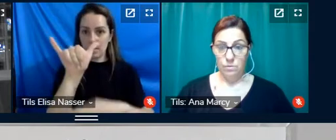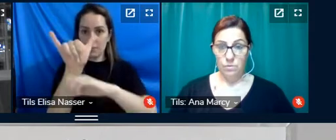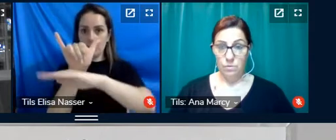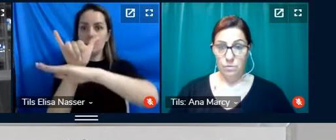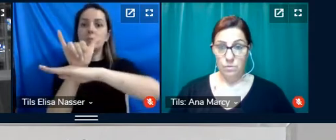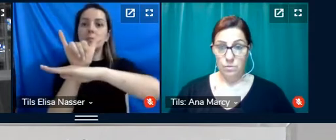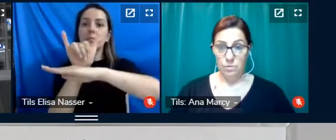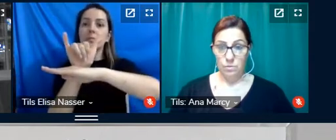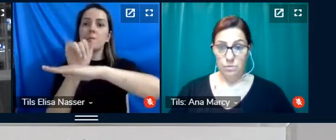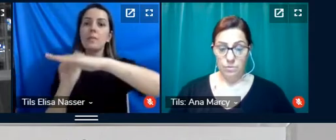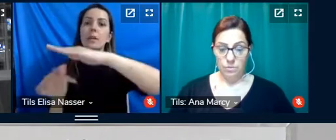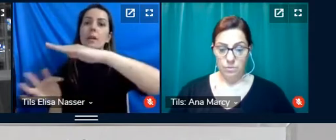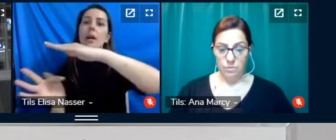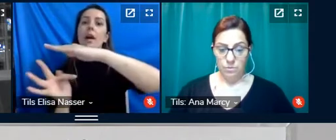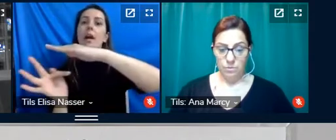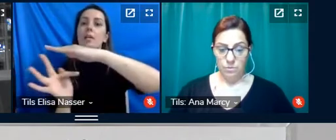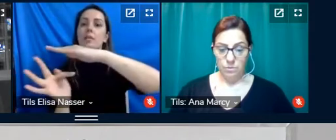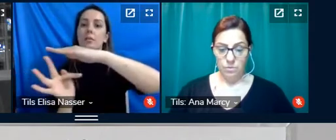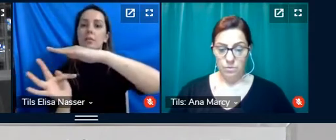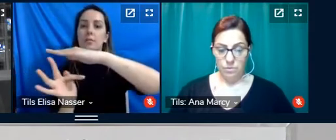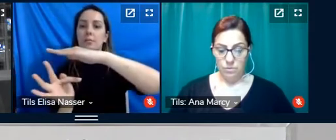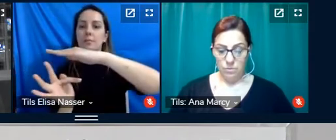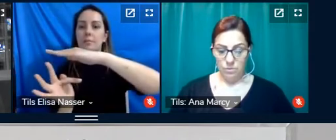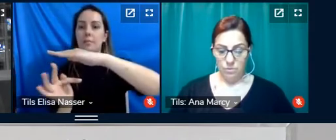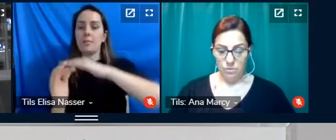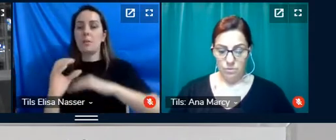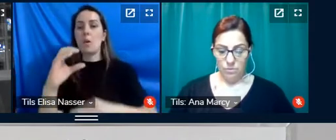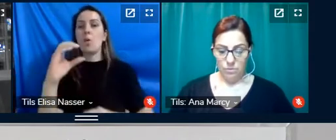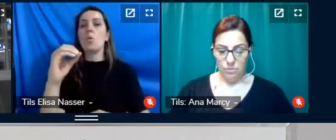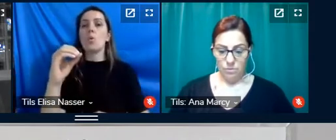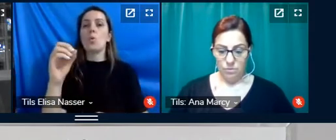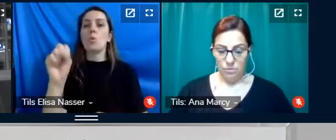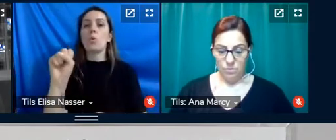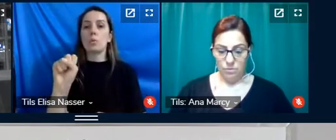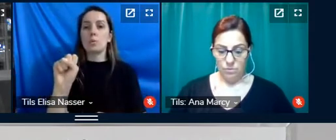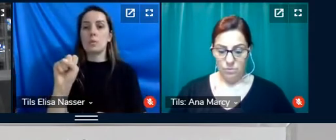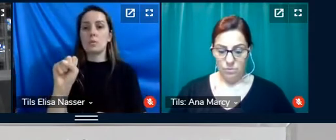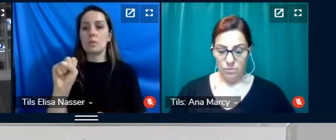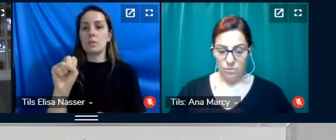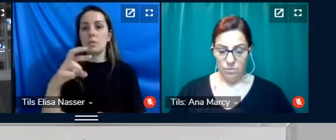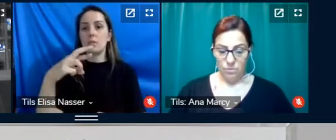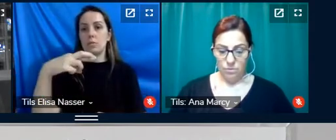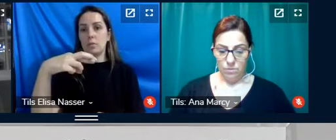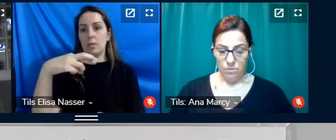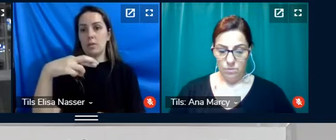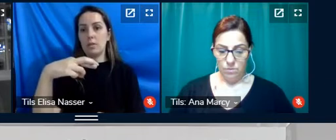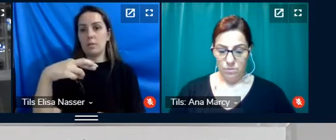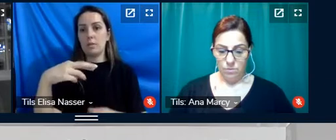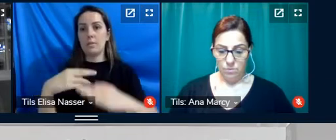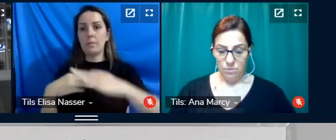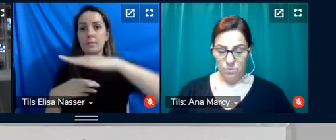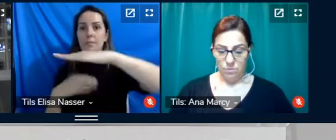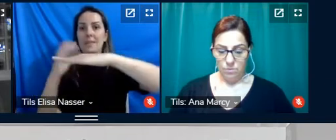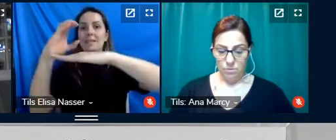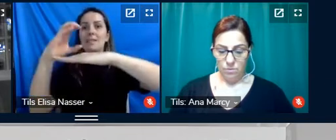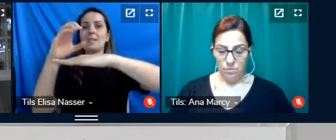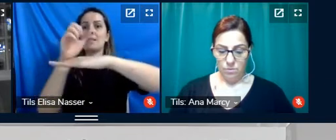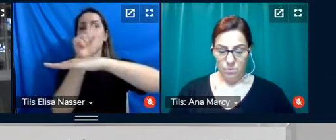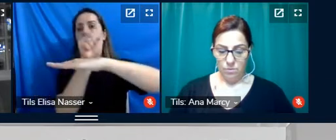o cateto adjacente sobre a hipotenusa? Quem é o cateto adjacente? Nesse caso aqui, se o alfa está aqui, é o